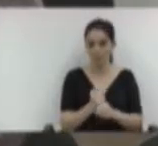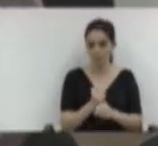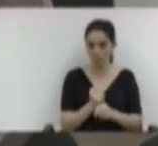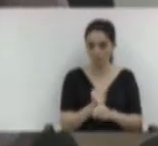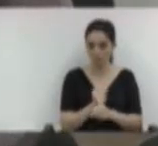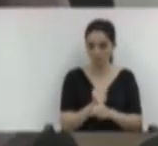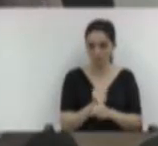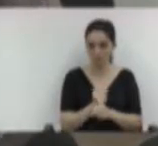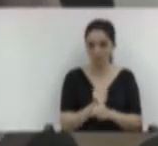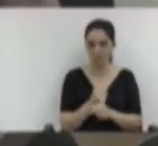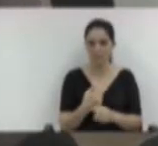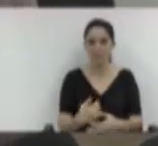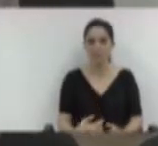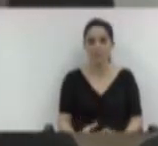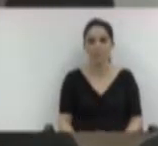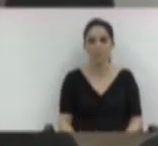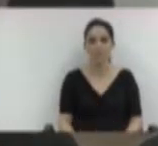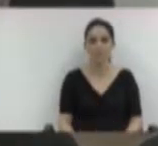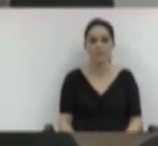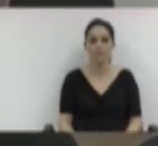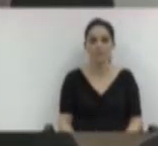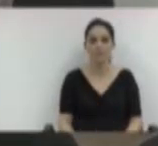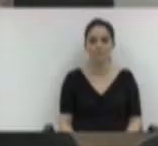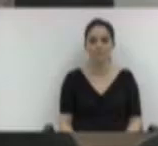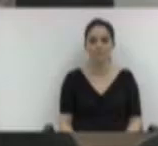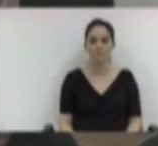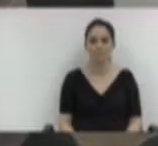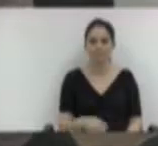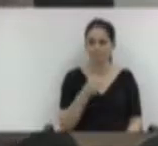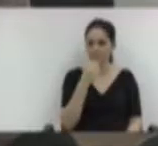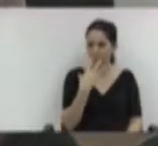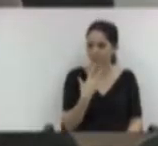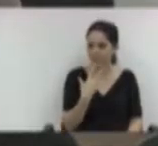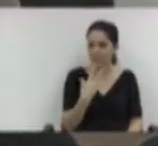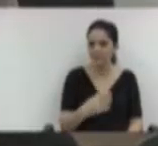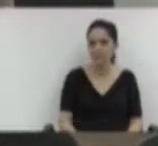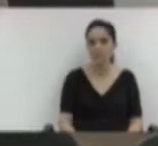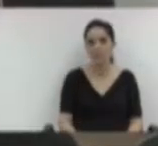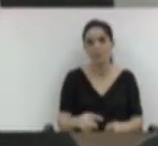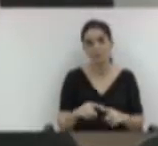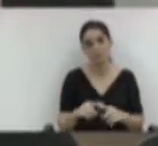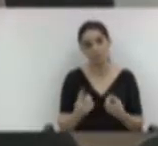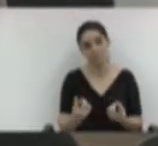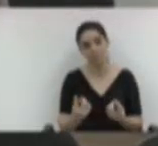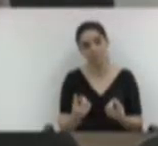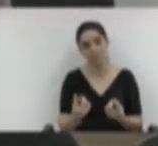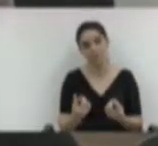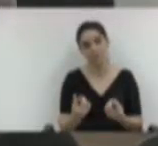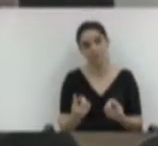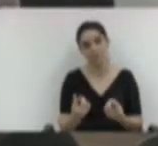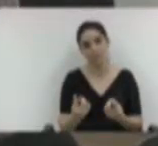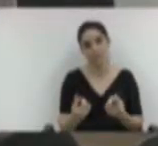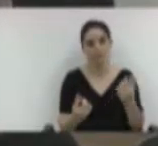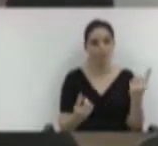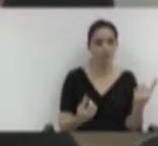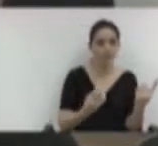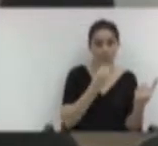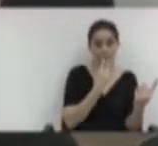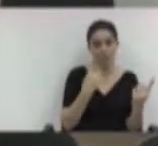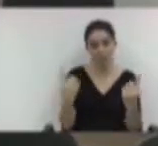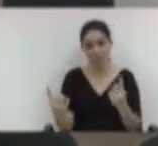beneficiada no momento, só que essa obra, ela, por um lado, ela vai ajudar e, por outro lado, ela vai